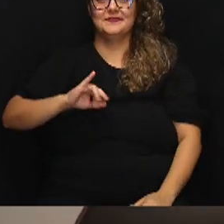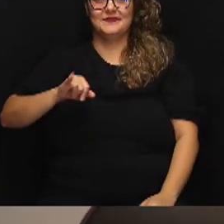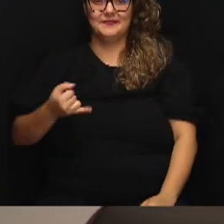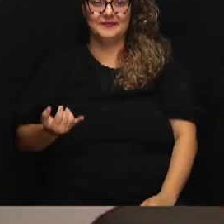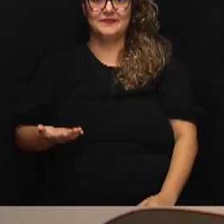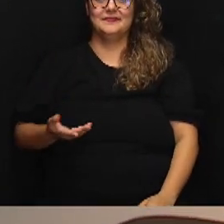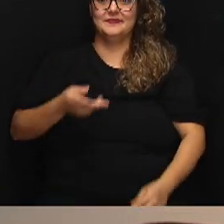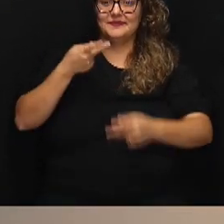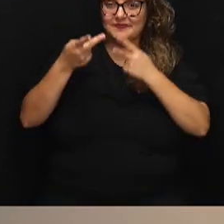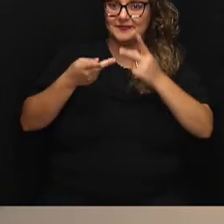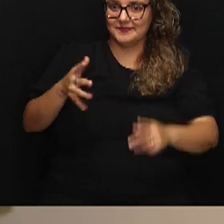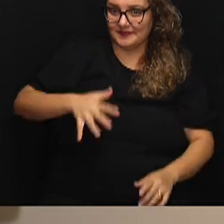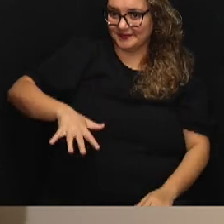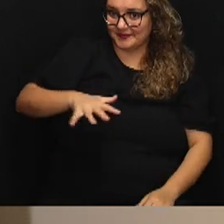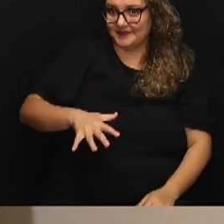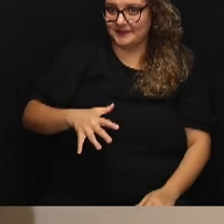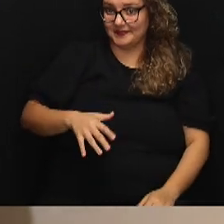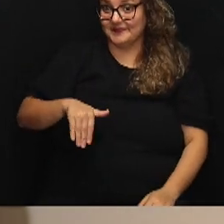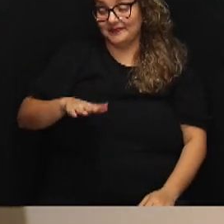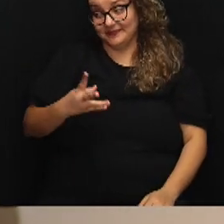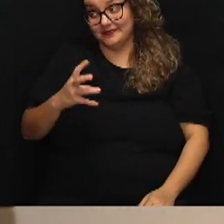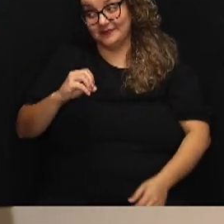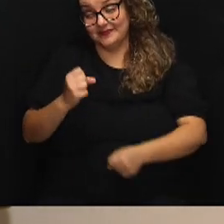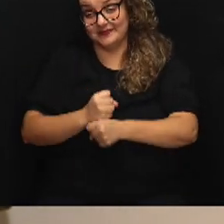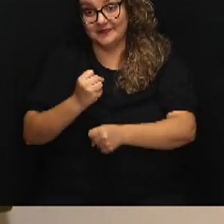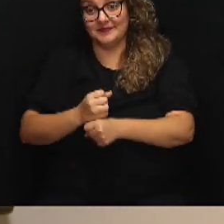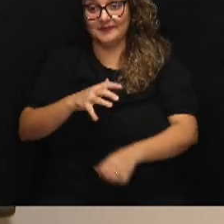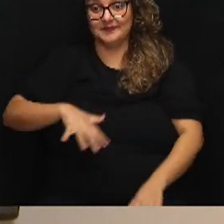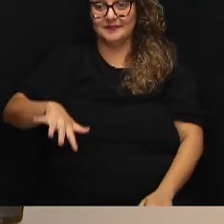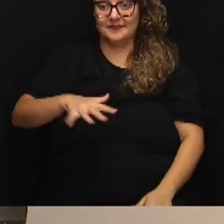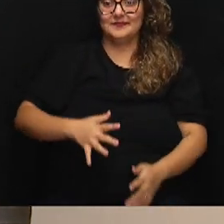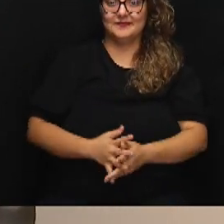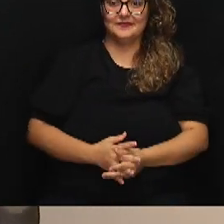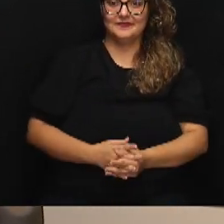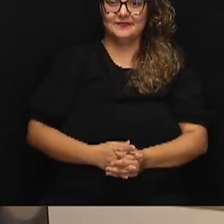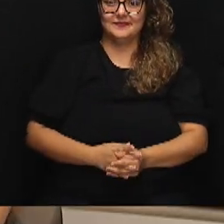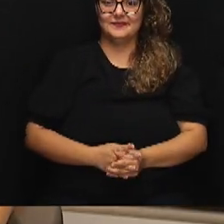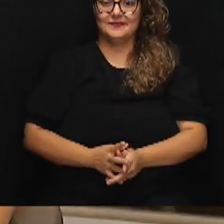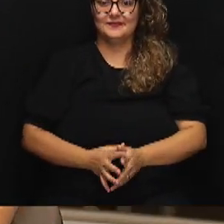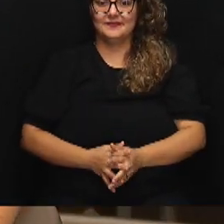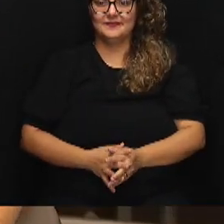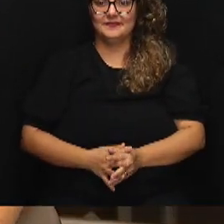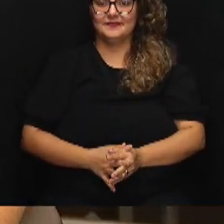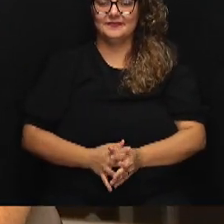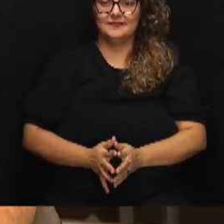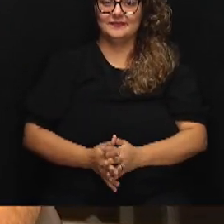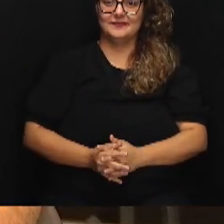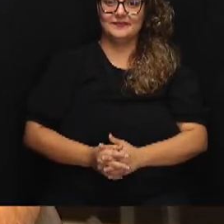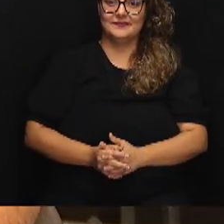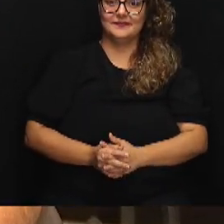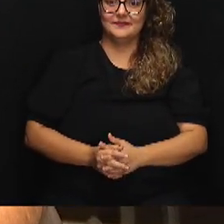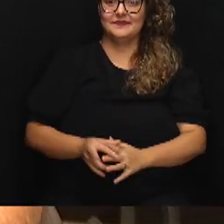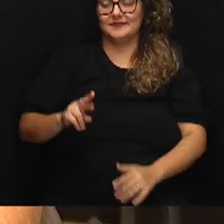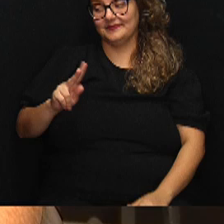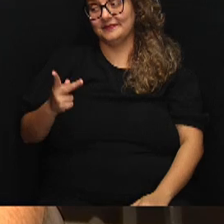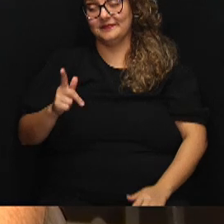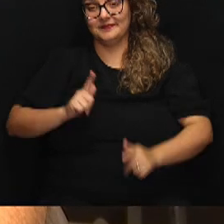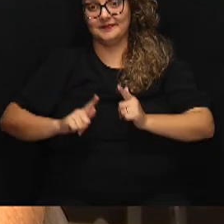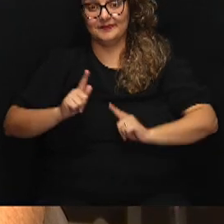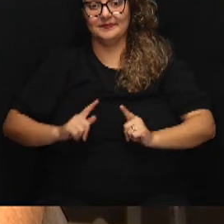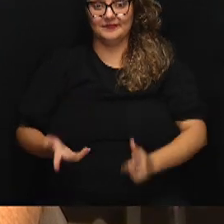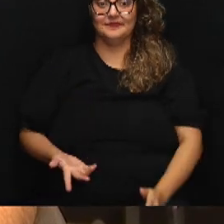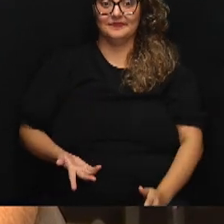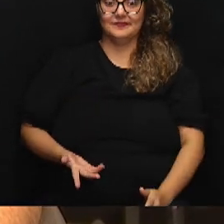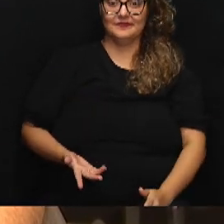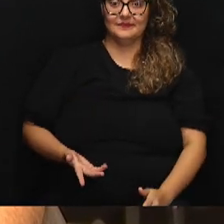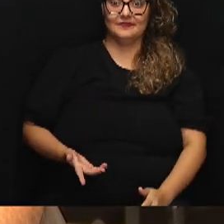sobre a área que eu estou há mais de 40 anos na frente de atuação. Gestão de RH hoje, na realidade, está